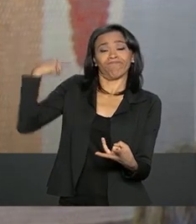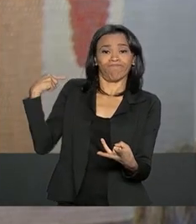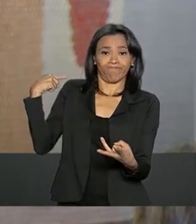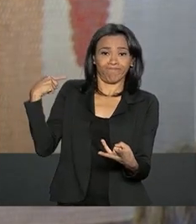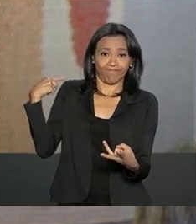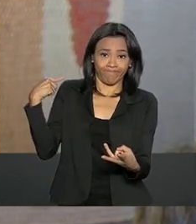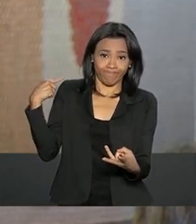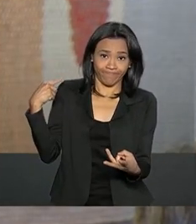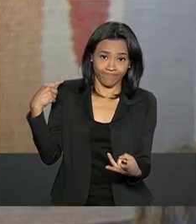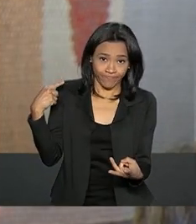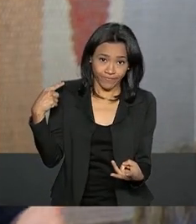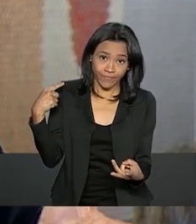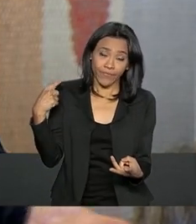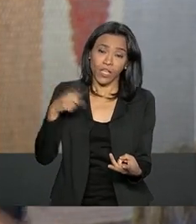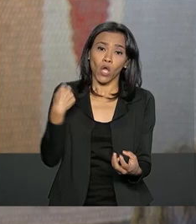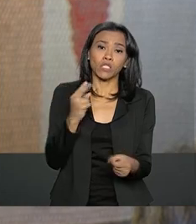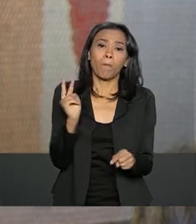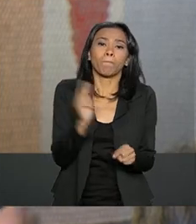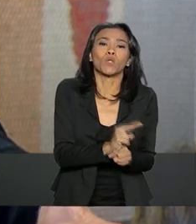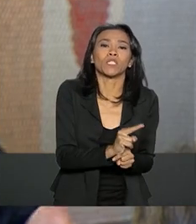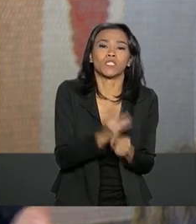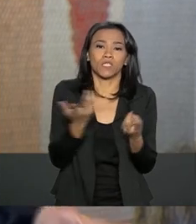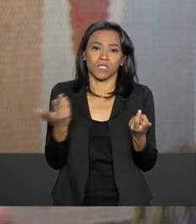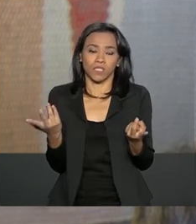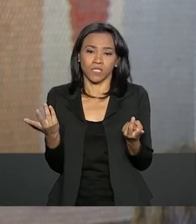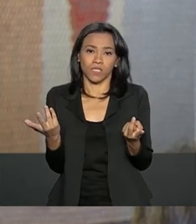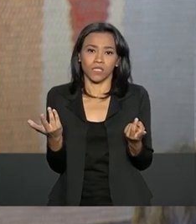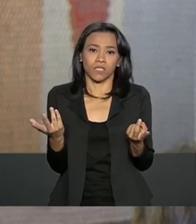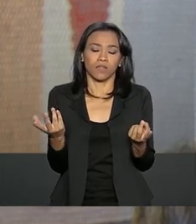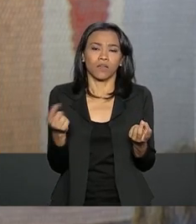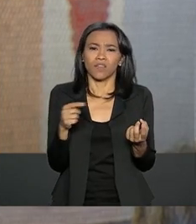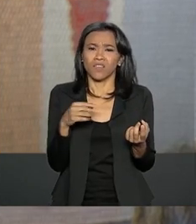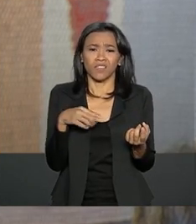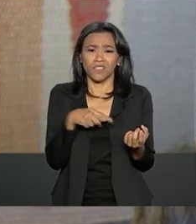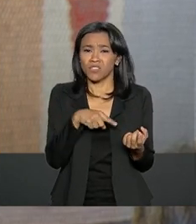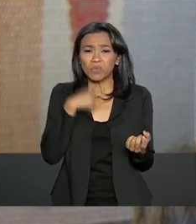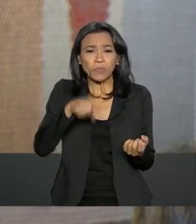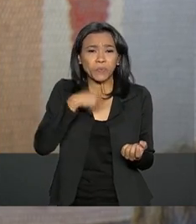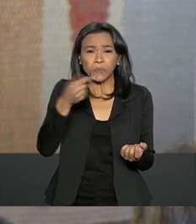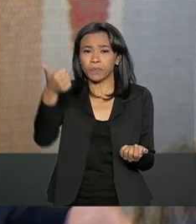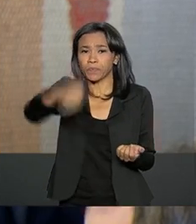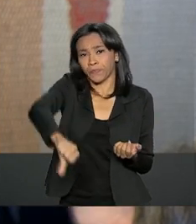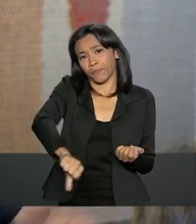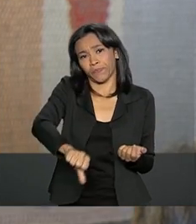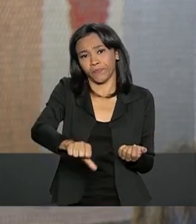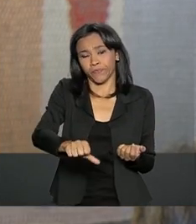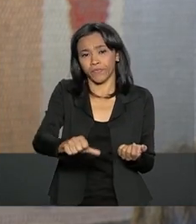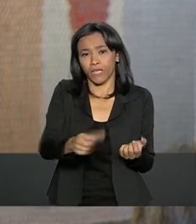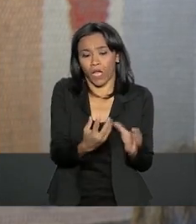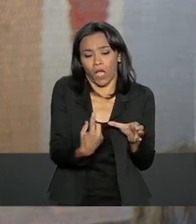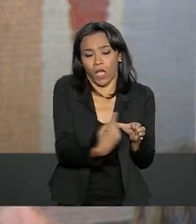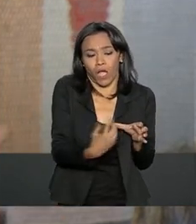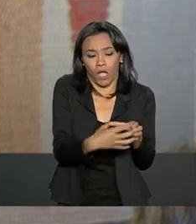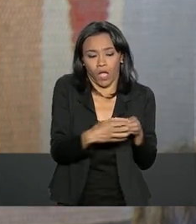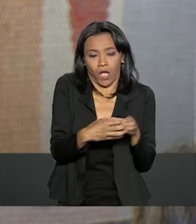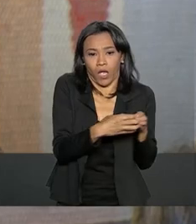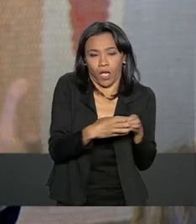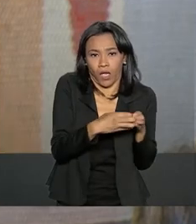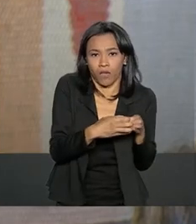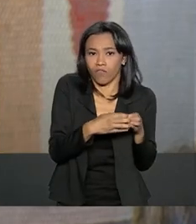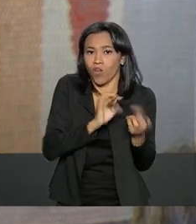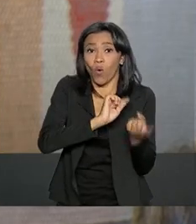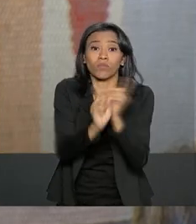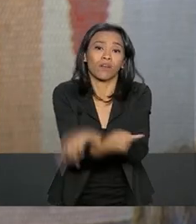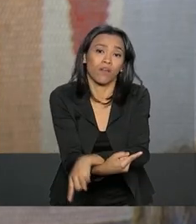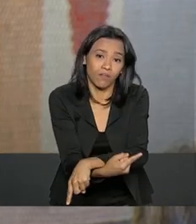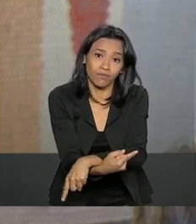fechando nós protegíamos o crescimento. Nós percebemos que isso não funcionou. Aconteceu exatamente o